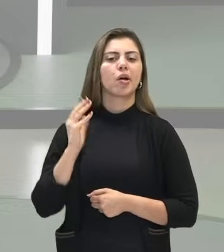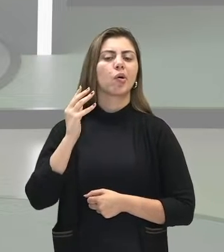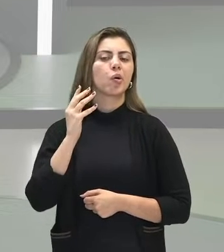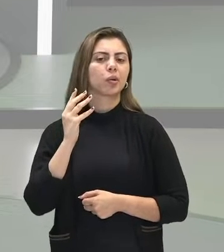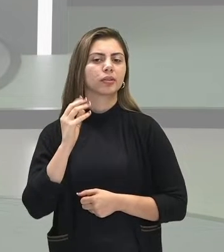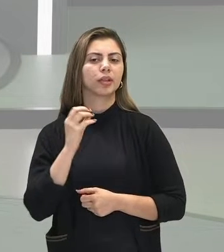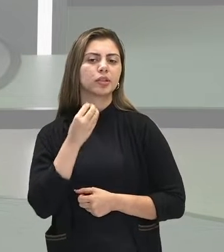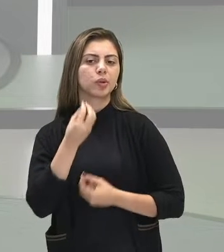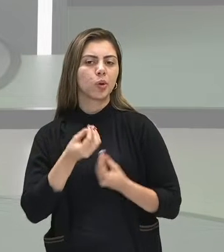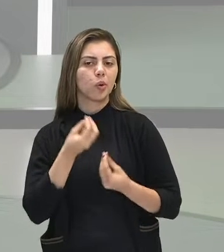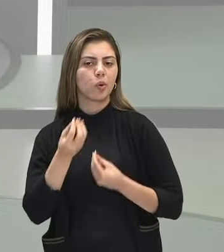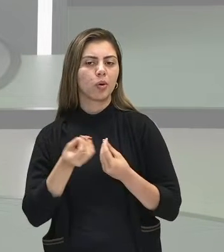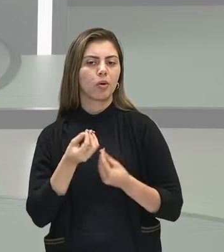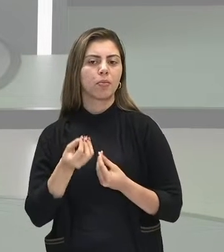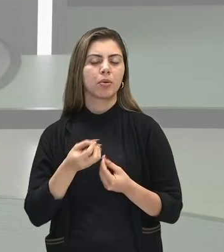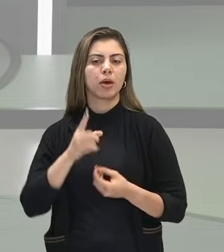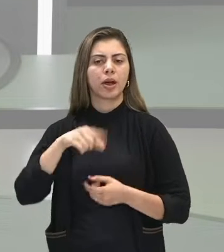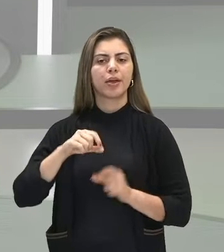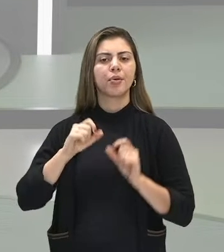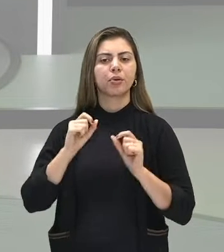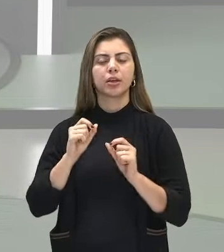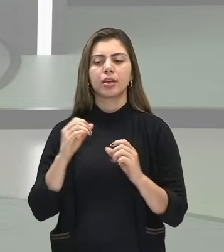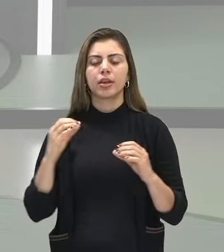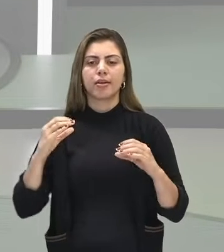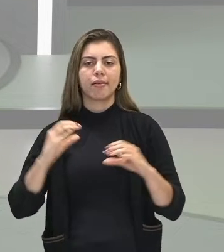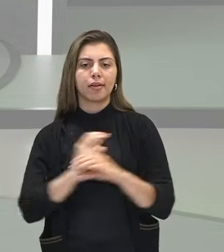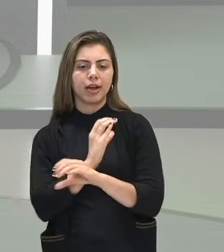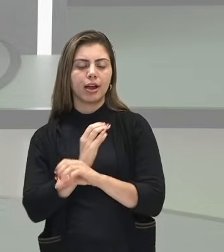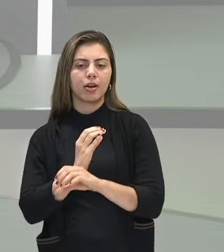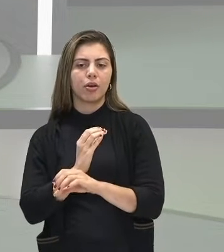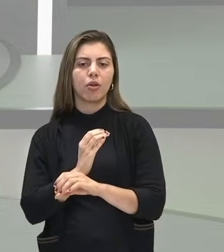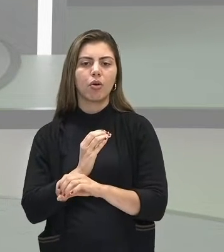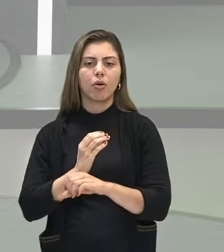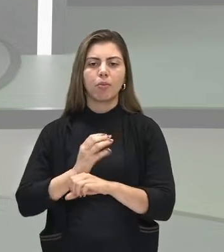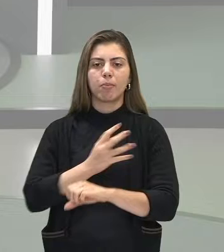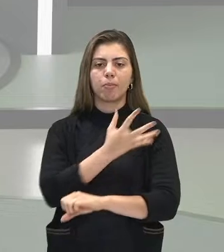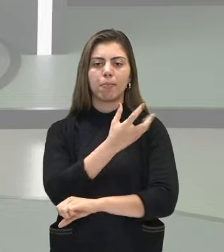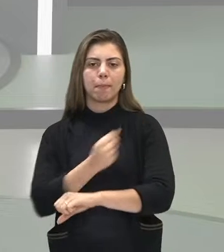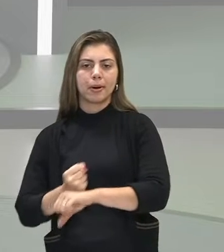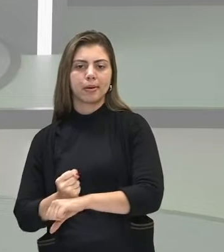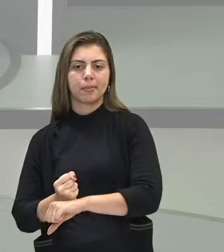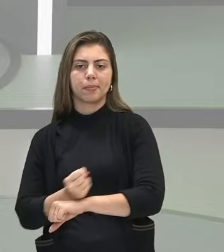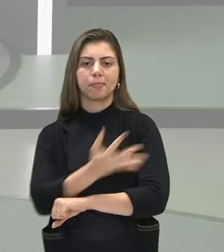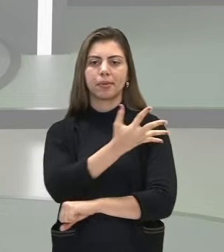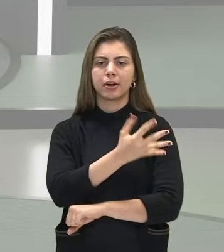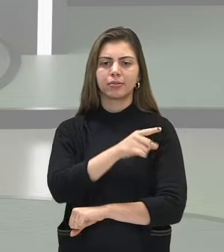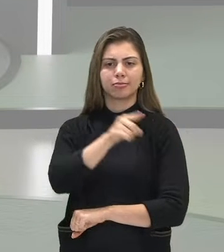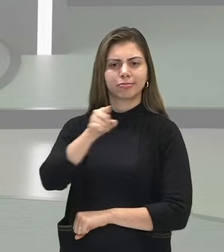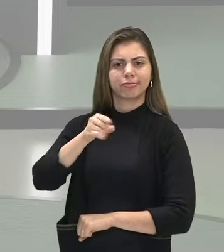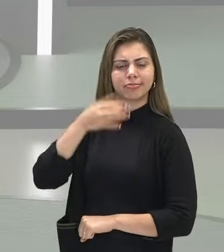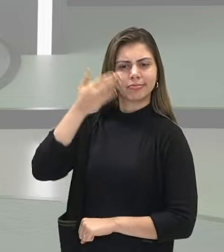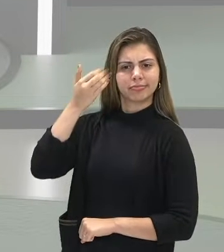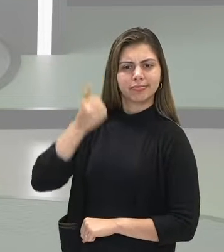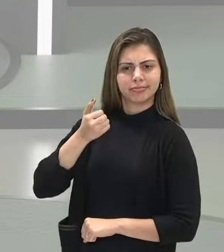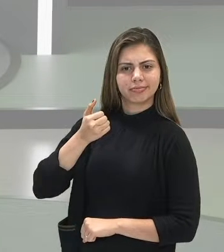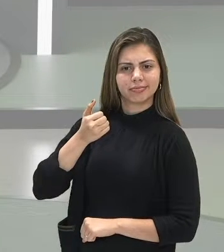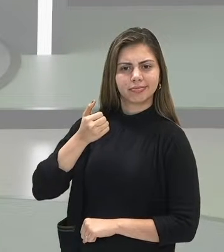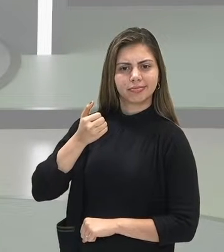com a perda e ganho de energia na forma de